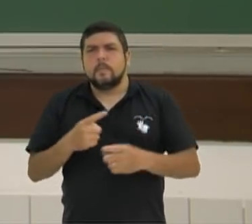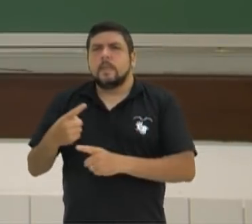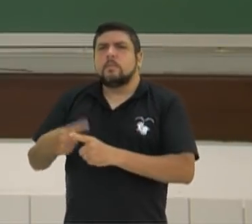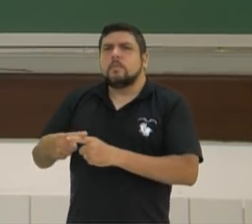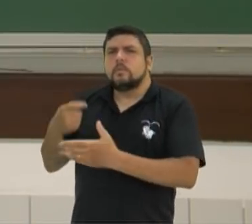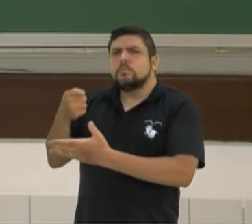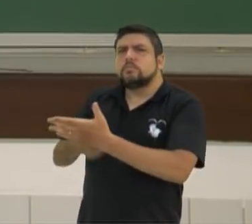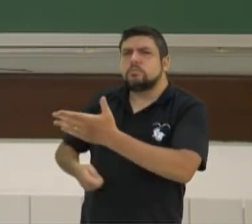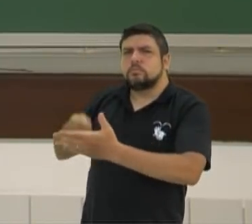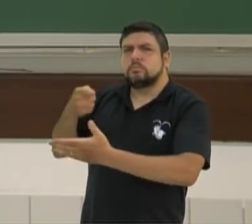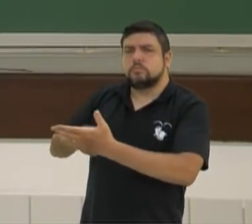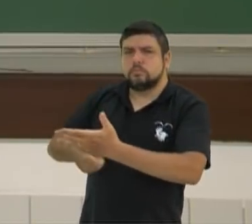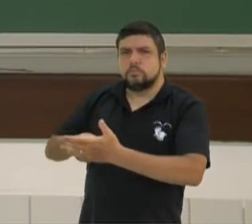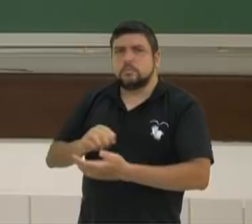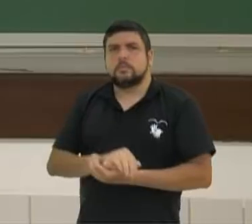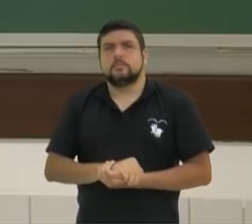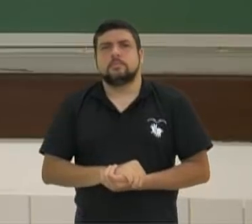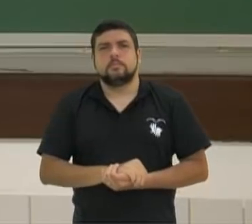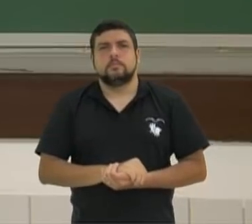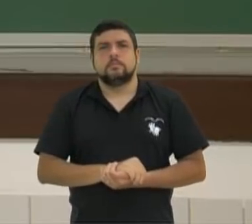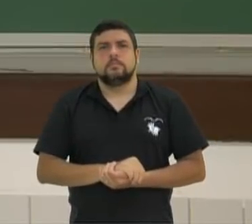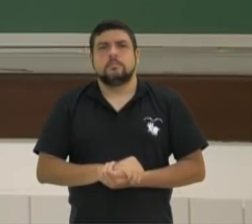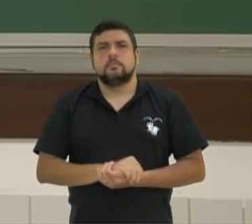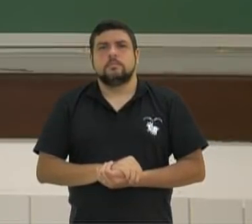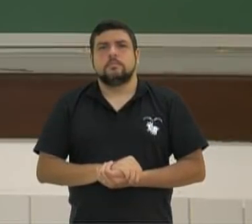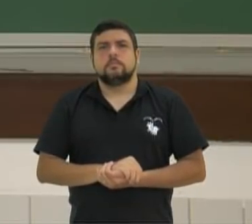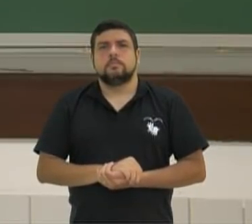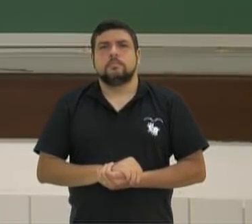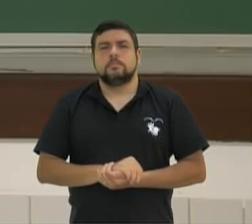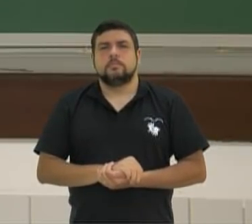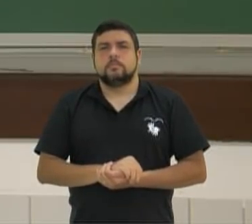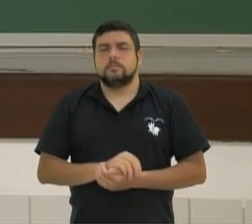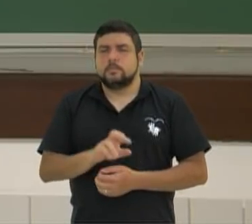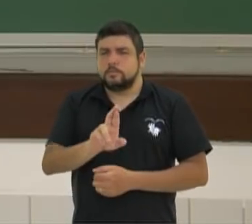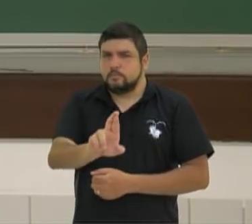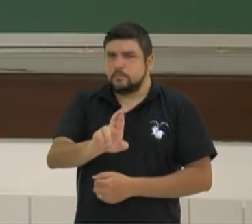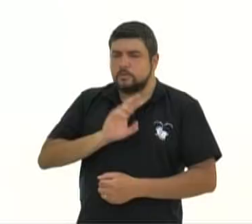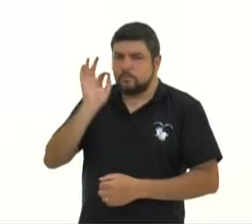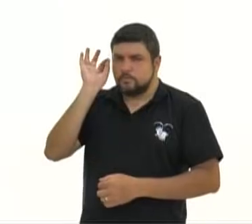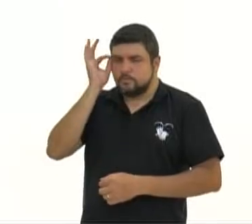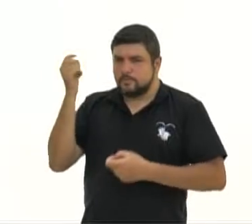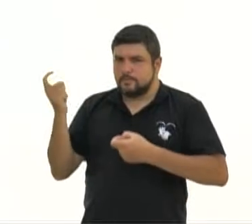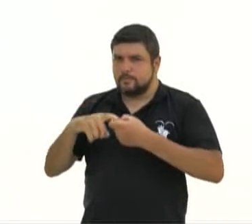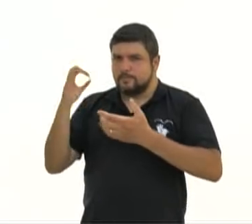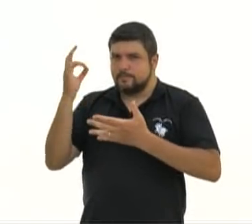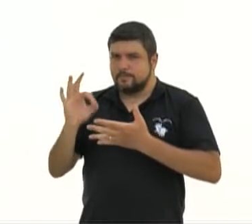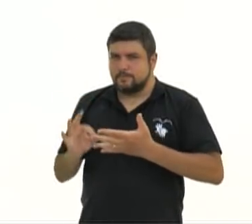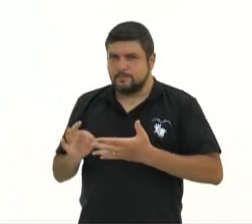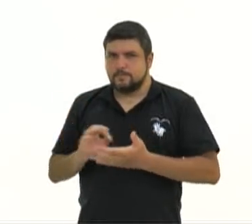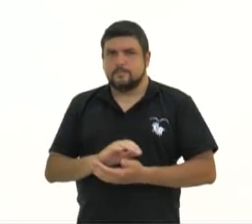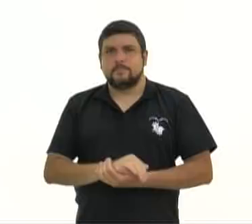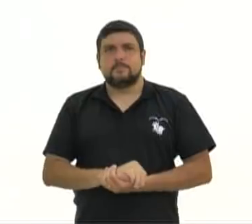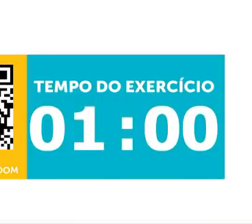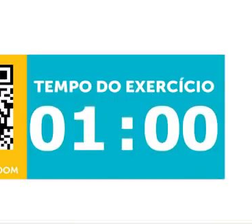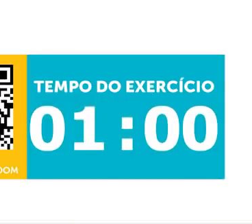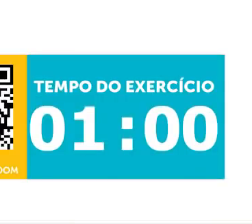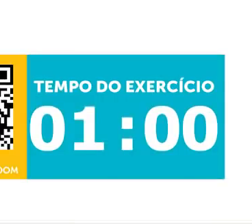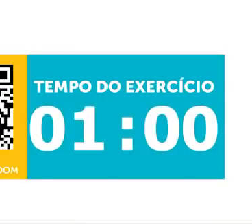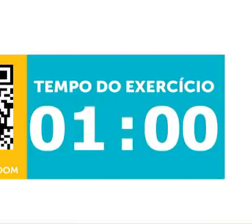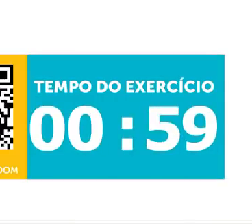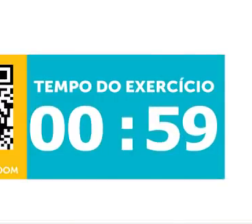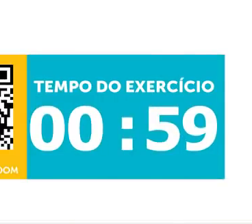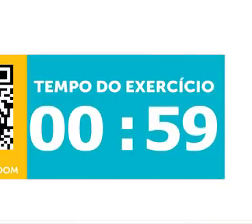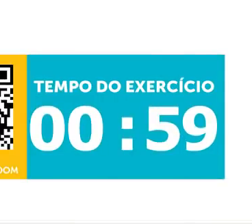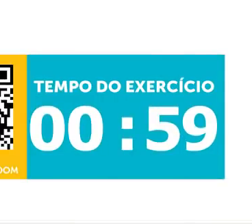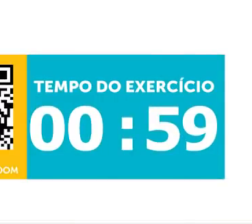um monte de palavras conhecidas, né? Perceberam também que tem palavrinhas novas. A teacher não vai traduzir agora o texto